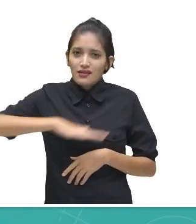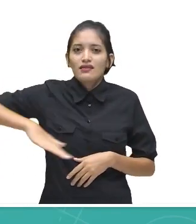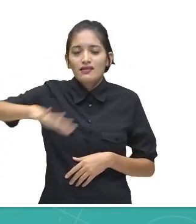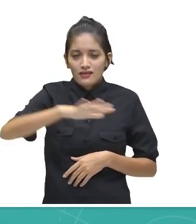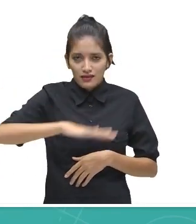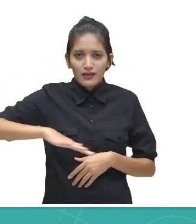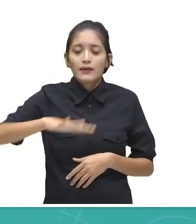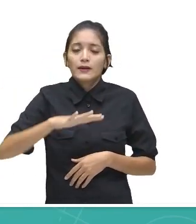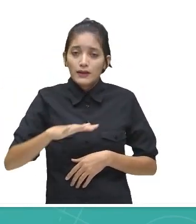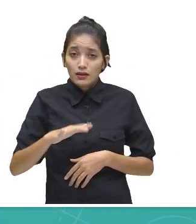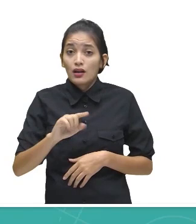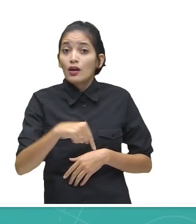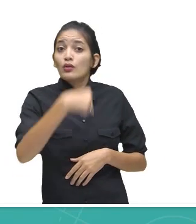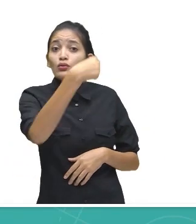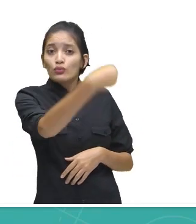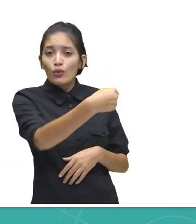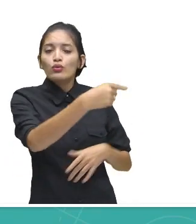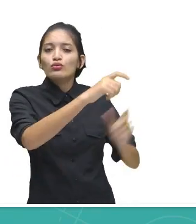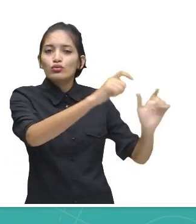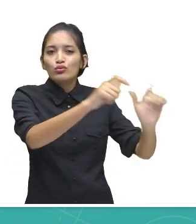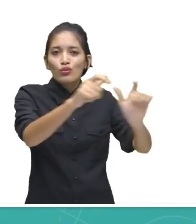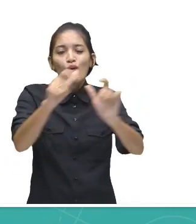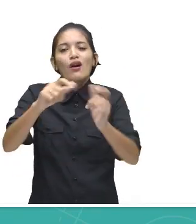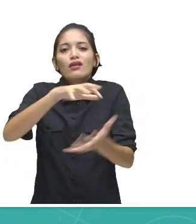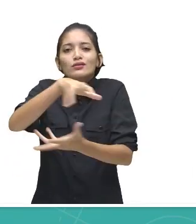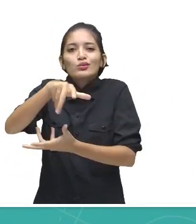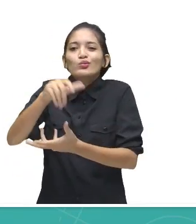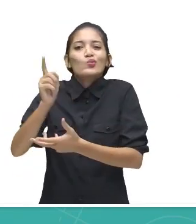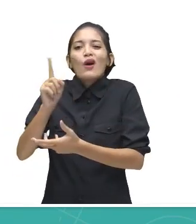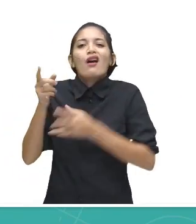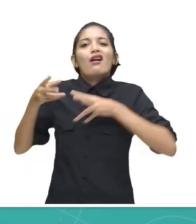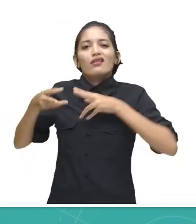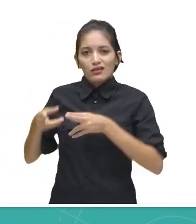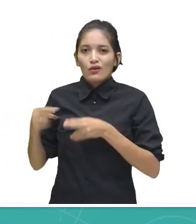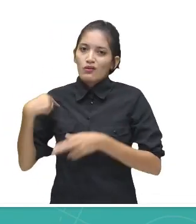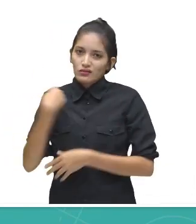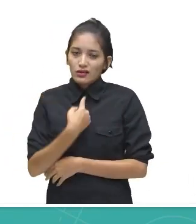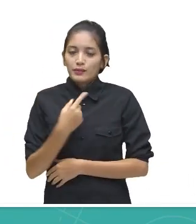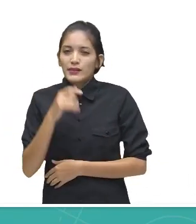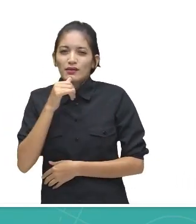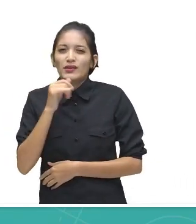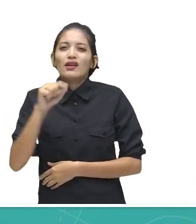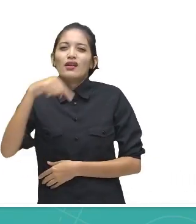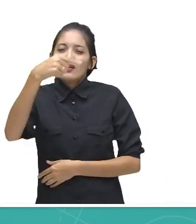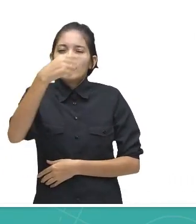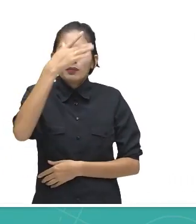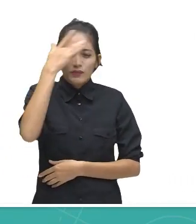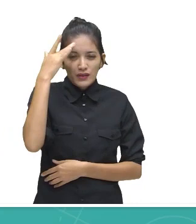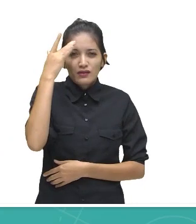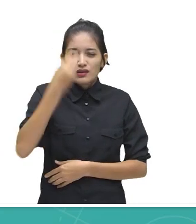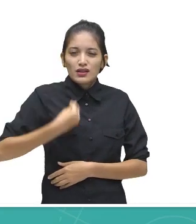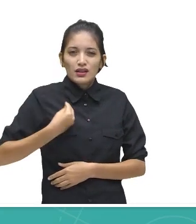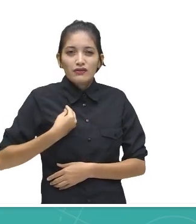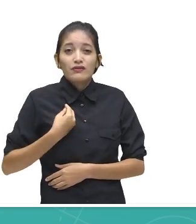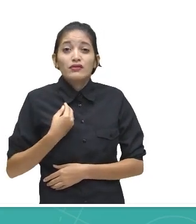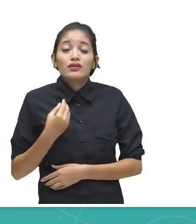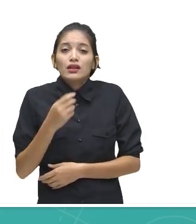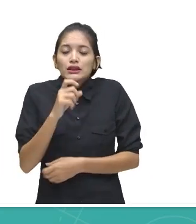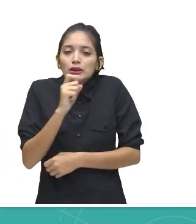onde a gente vive, para outras áreas aí do planeta que não são iguais a nós, Tem pessoas aí que convivem, por exemplo, com um